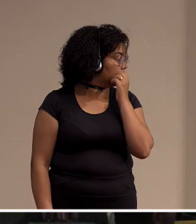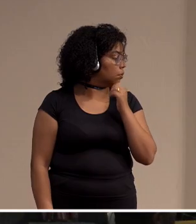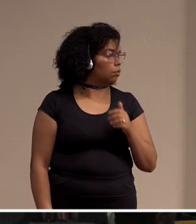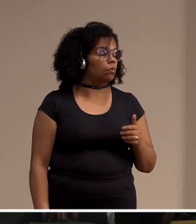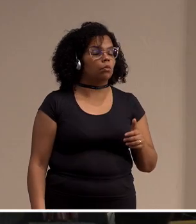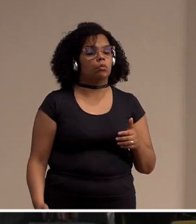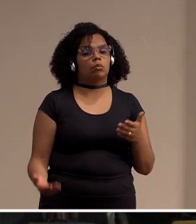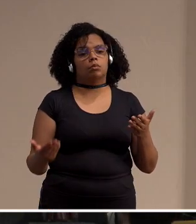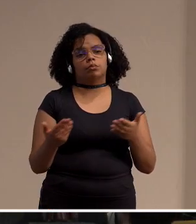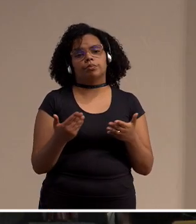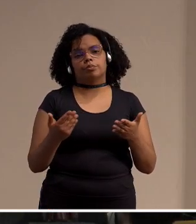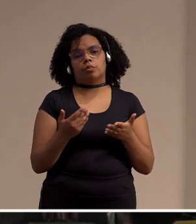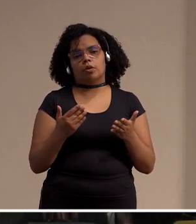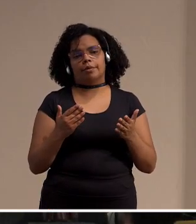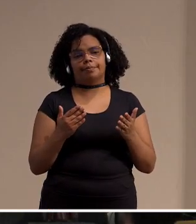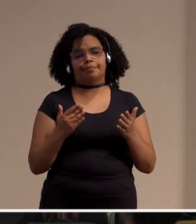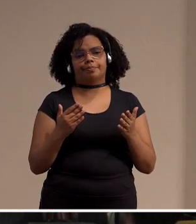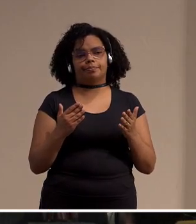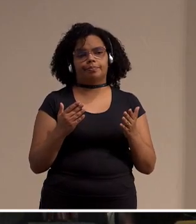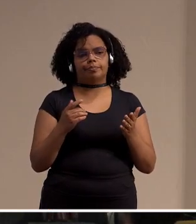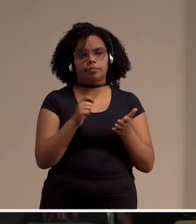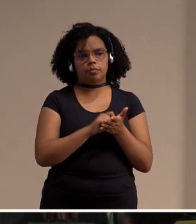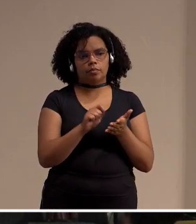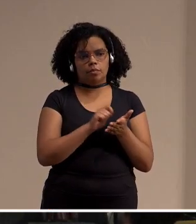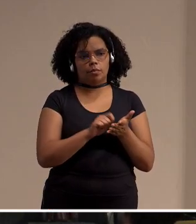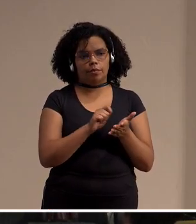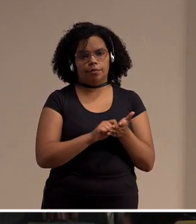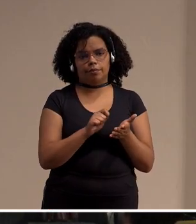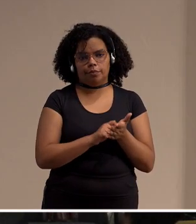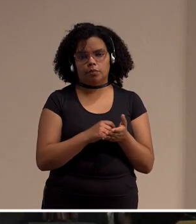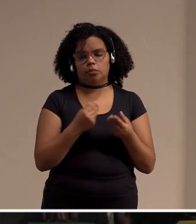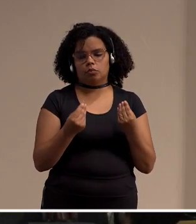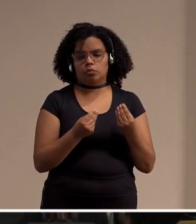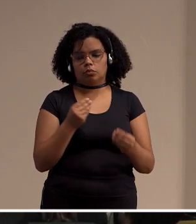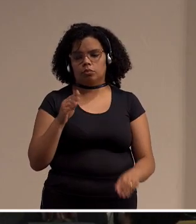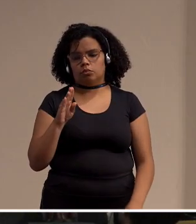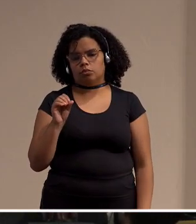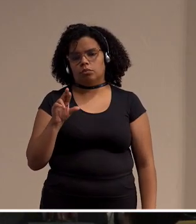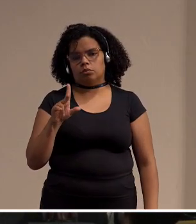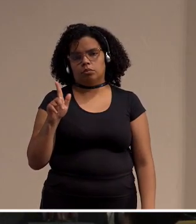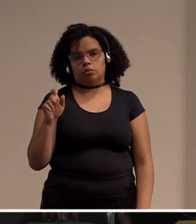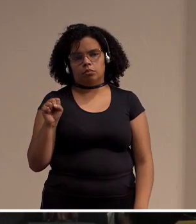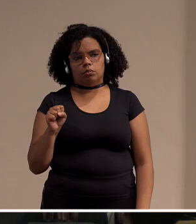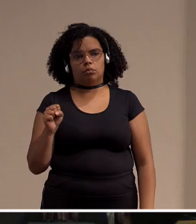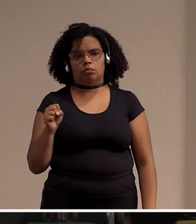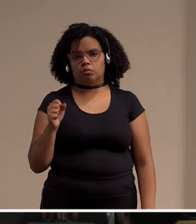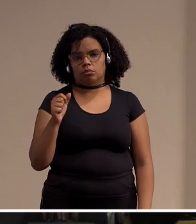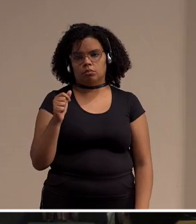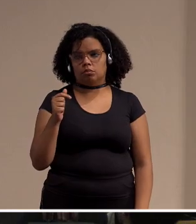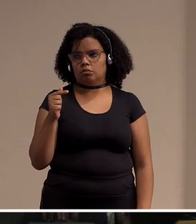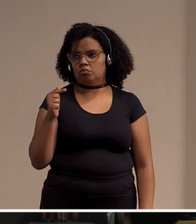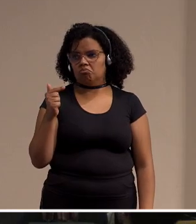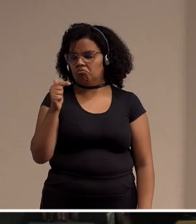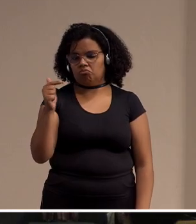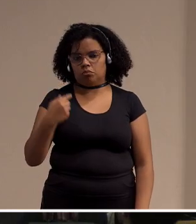escreve como se Borges não existira. As novas gerações, para bem e para mal, escrevem como se Borges não existira.